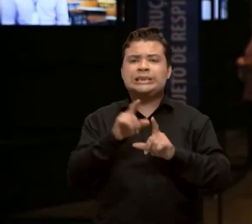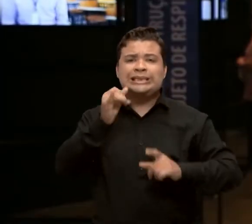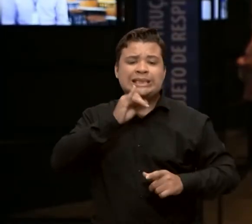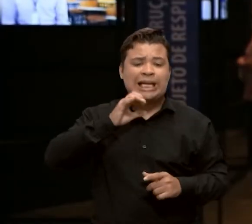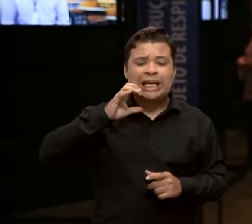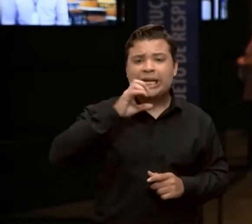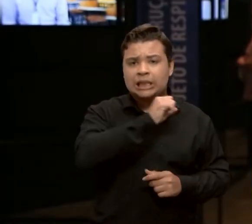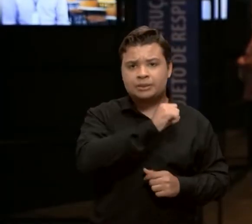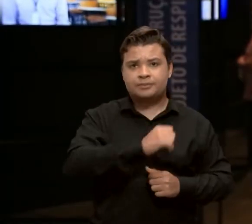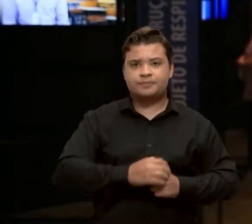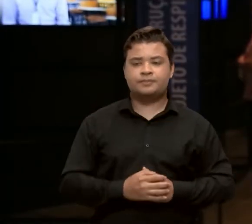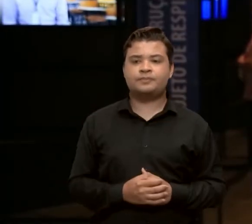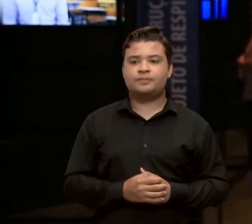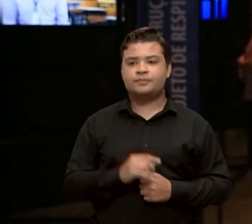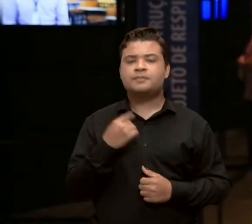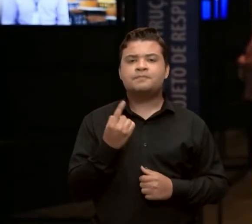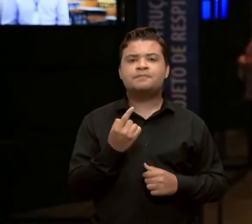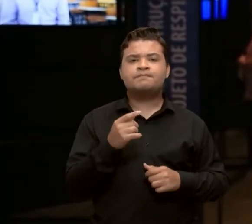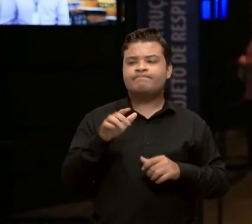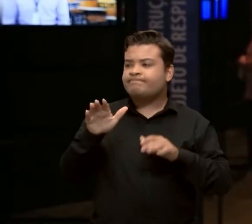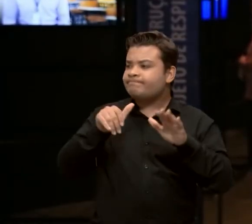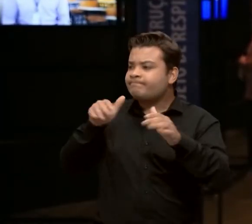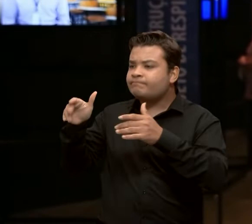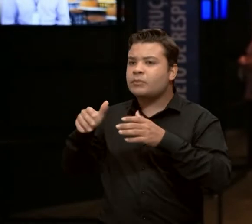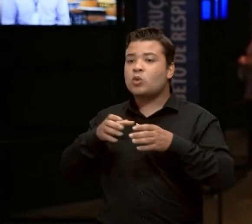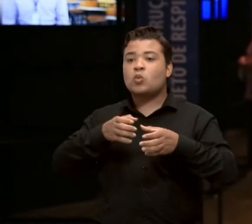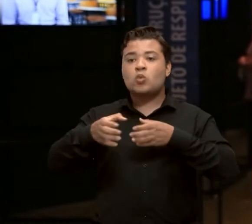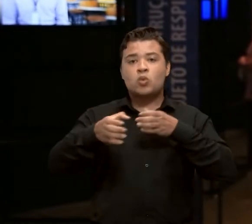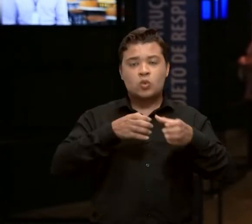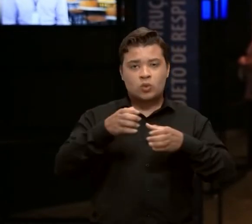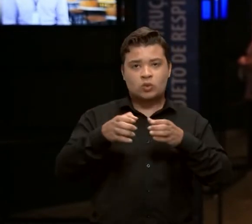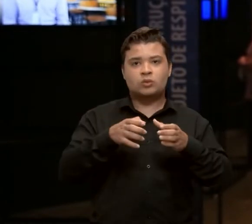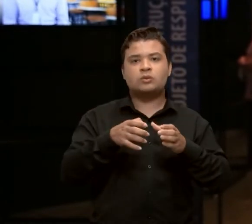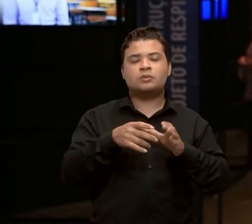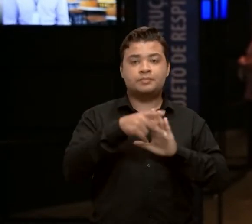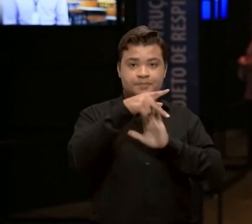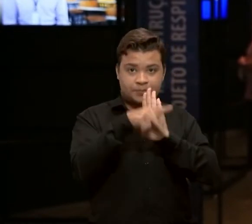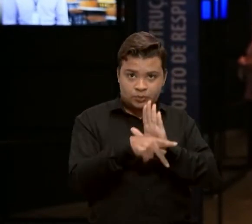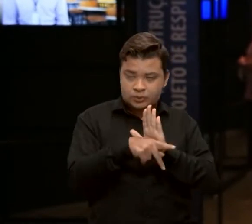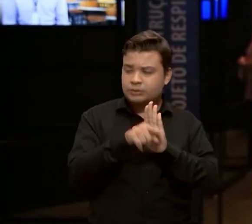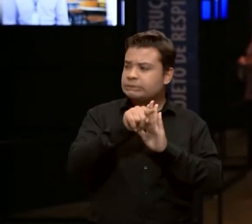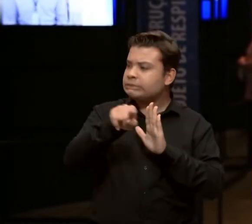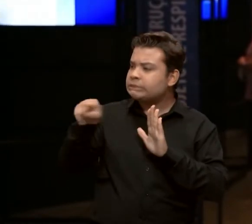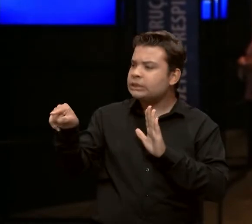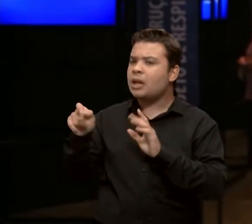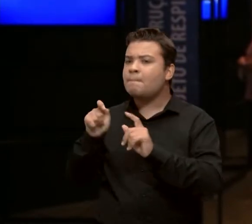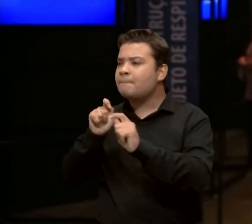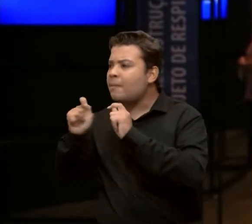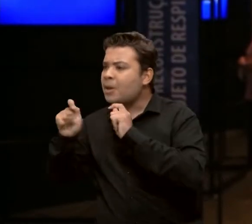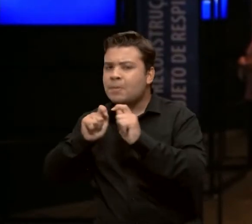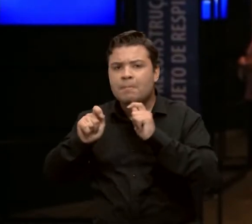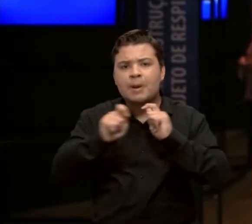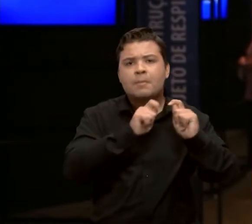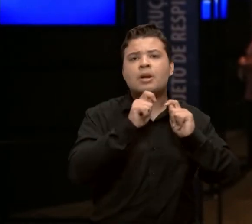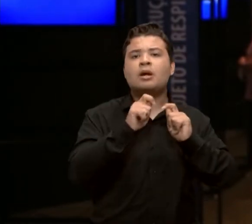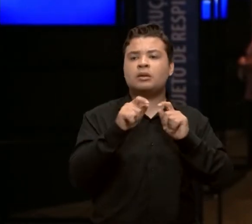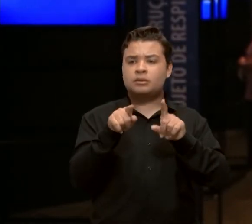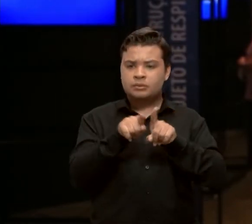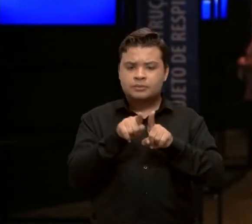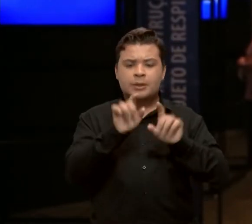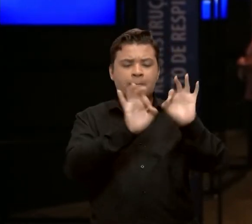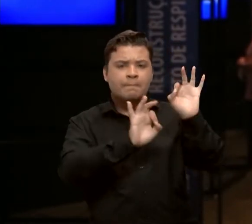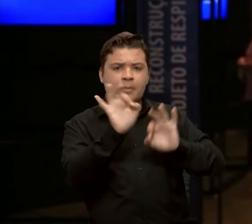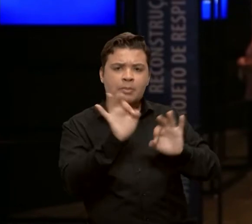Então a gente pegou os coordenadores desses projetos, entrevistamos eles e adicionamos alguns elementos